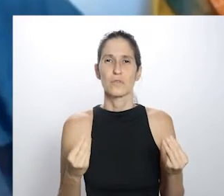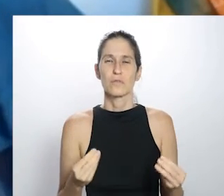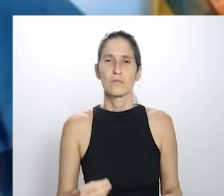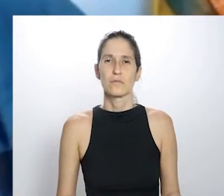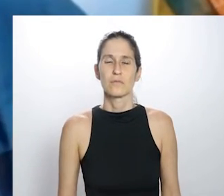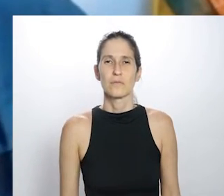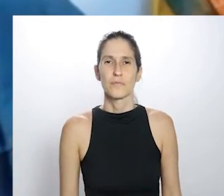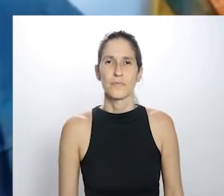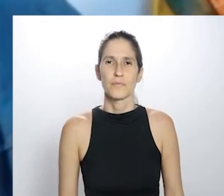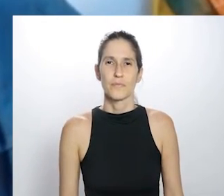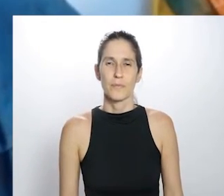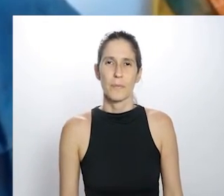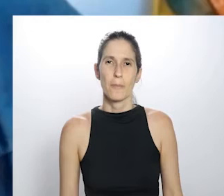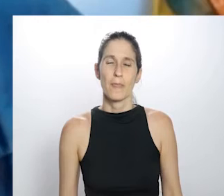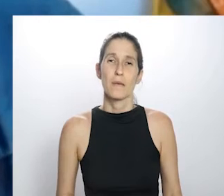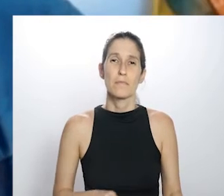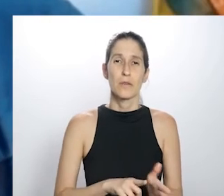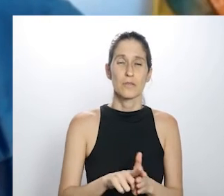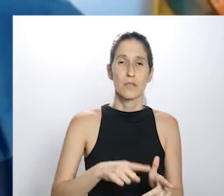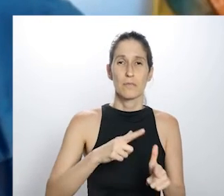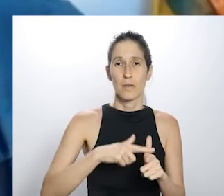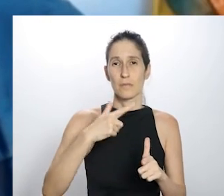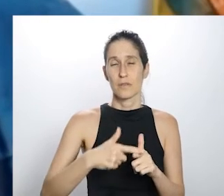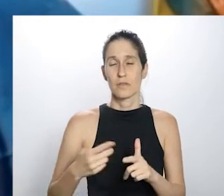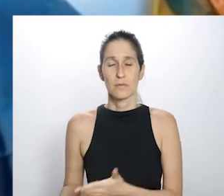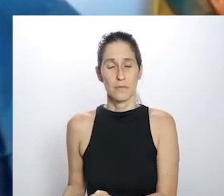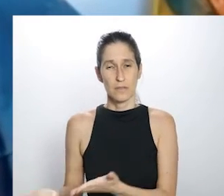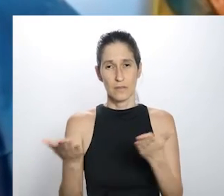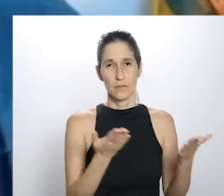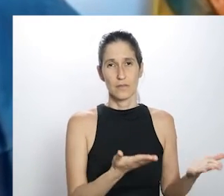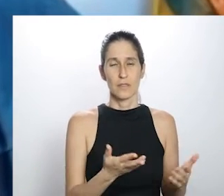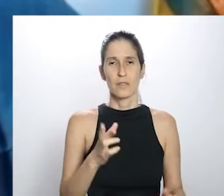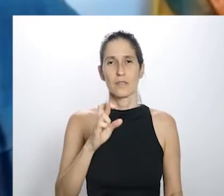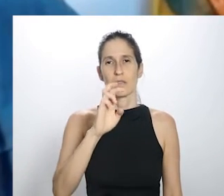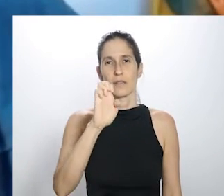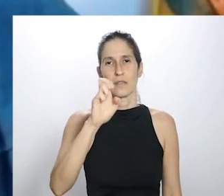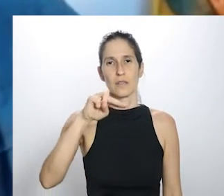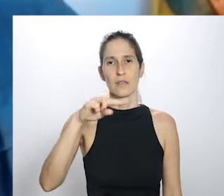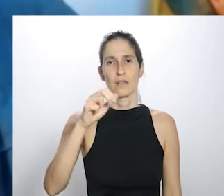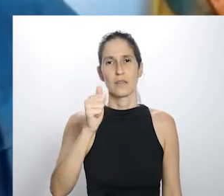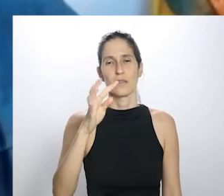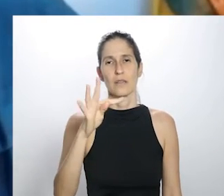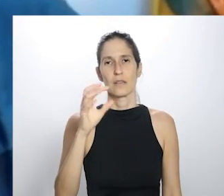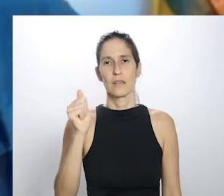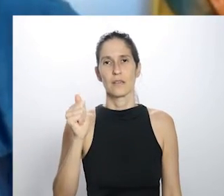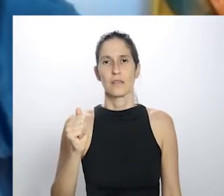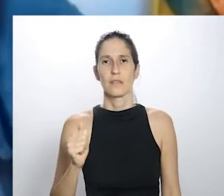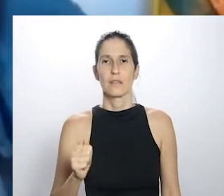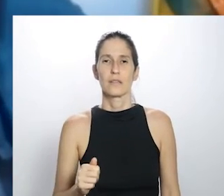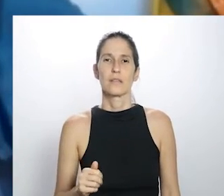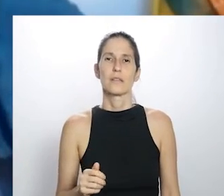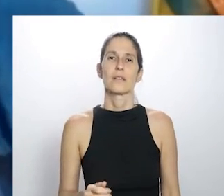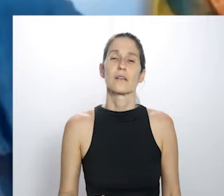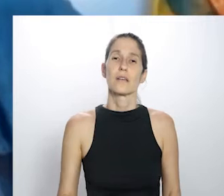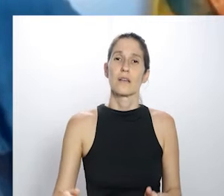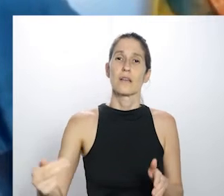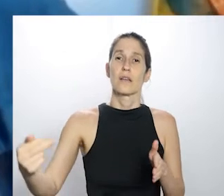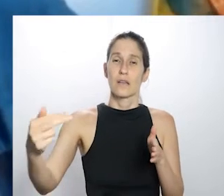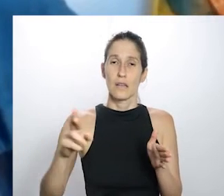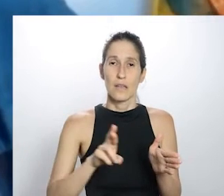questão para a próxima convidada aqui, dando prosseguimento, que é Renata Matar, porque aí ela já coloca, faz